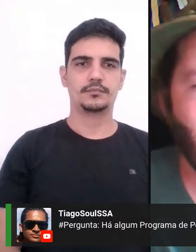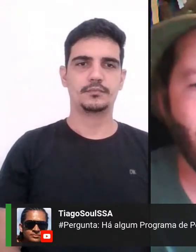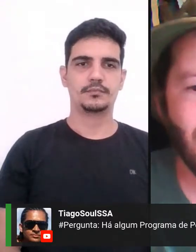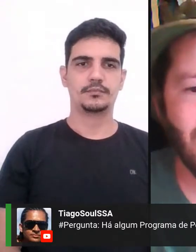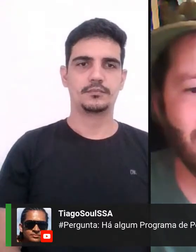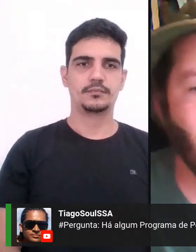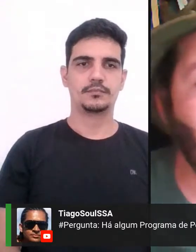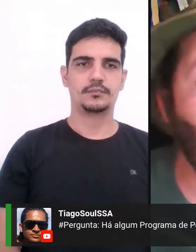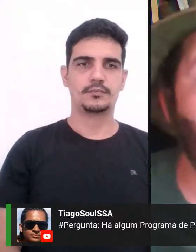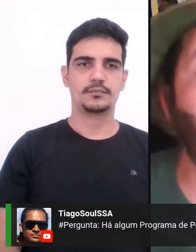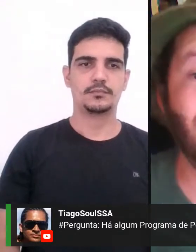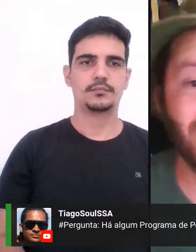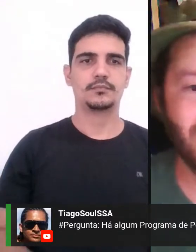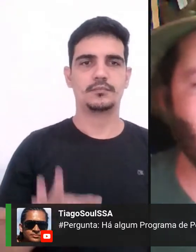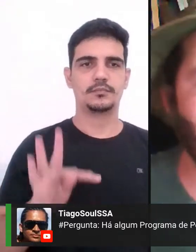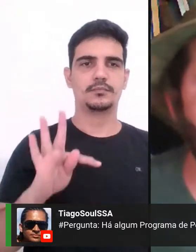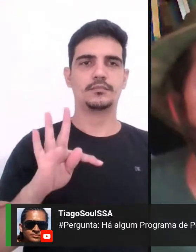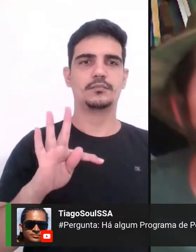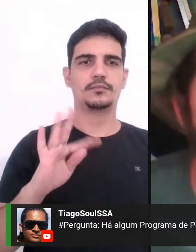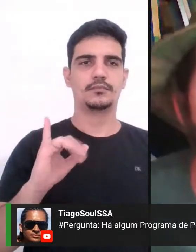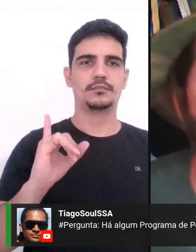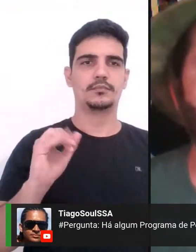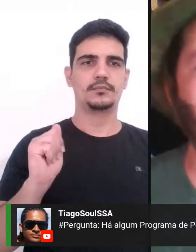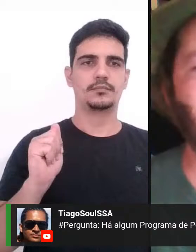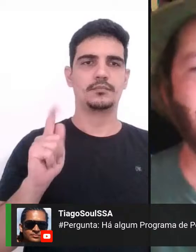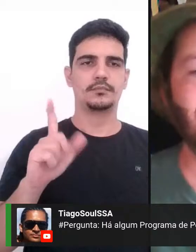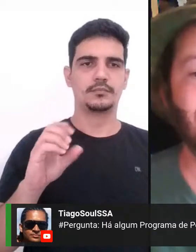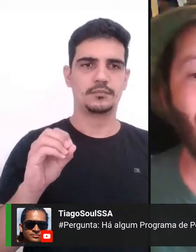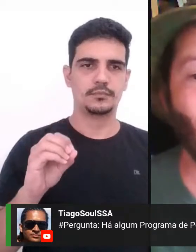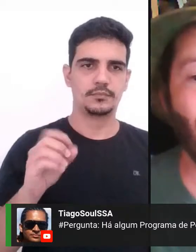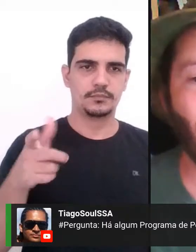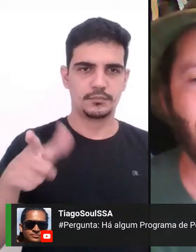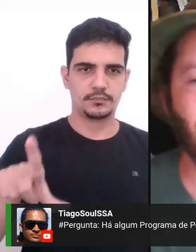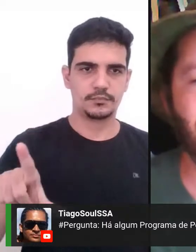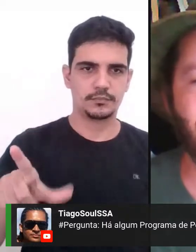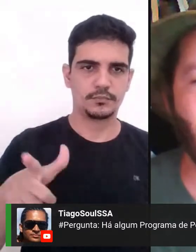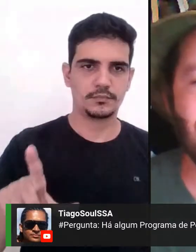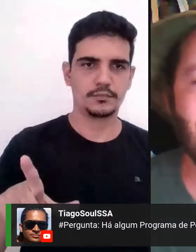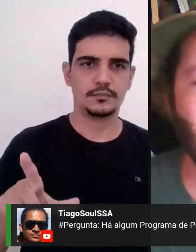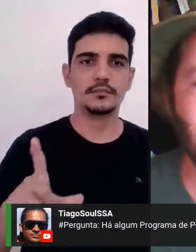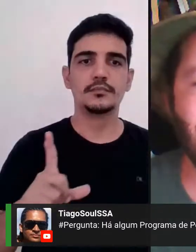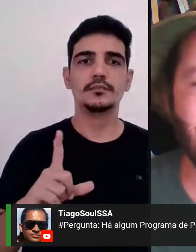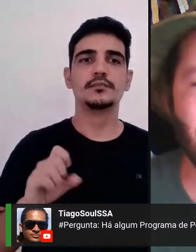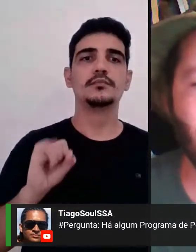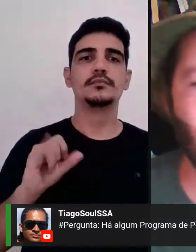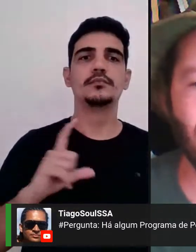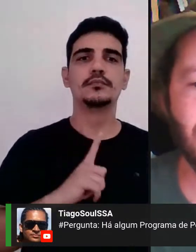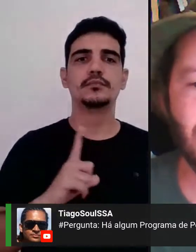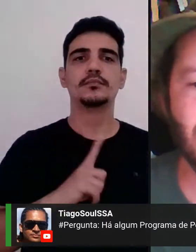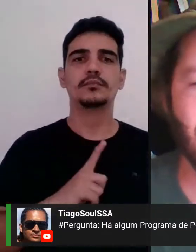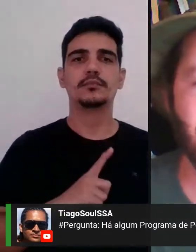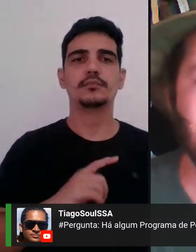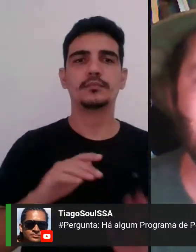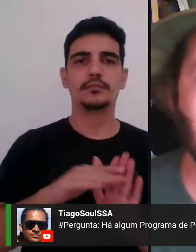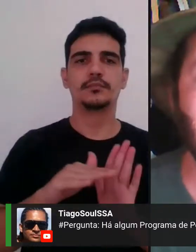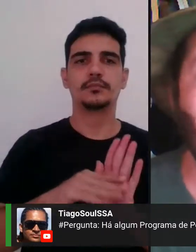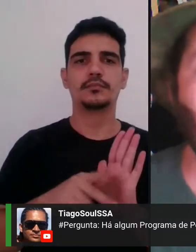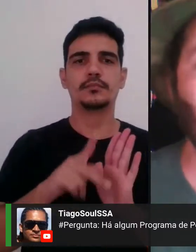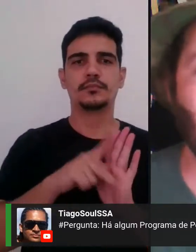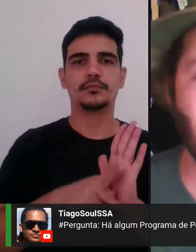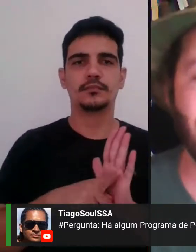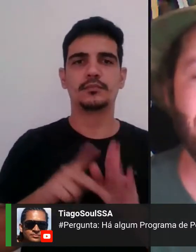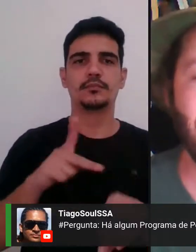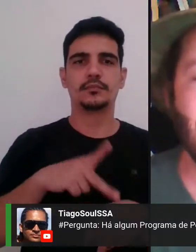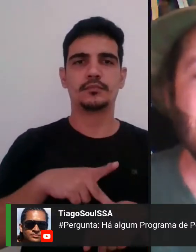Há algum problema, ou algum programa, desculpa, ali é o Thiago de novo. Se há algum programa de pós-graduação em herpetologia, mestrado